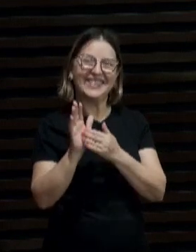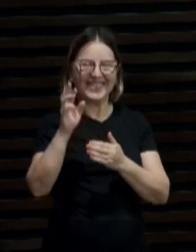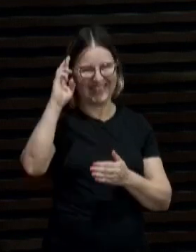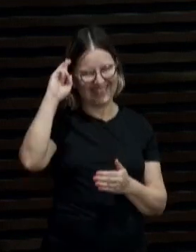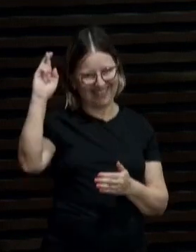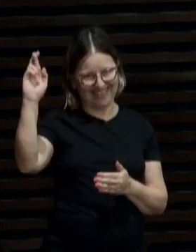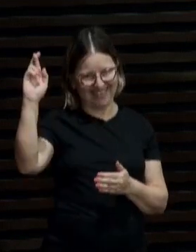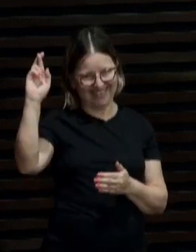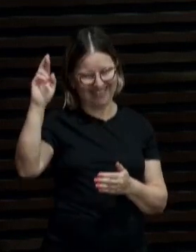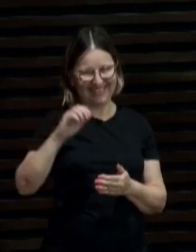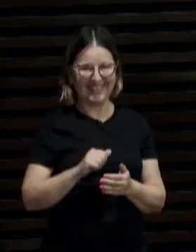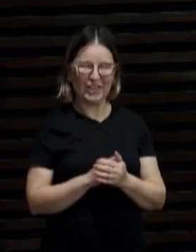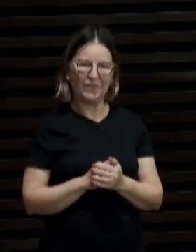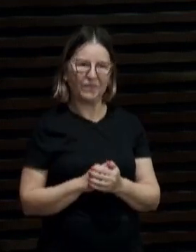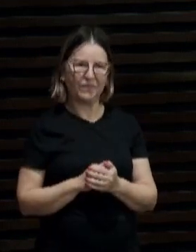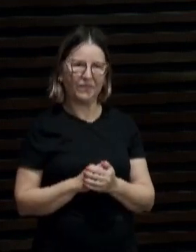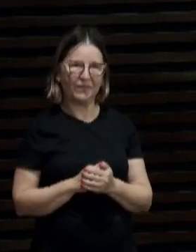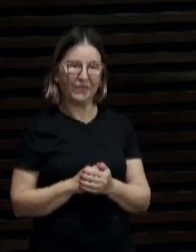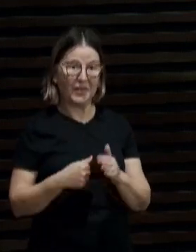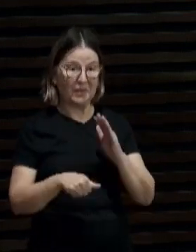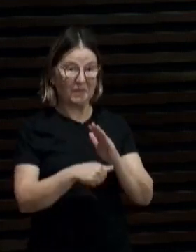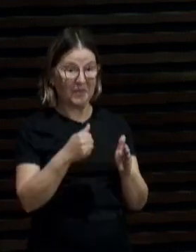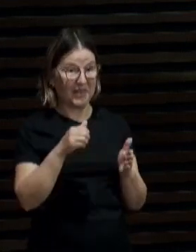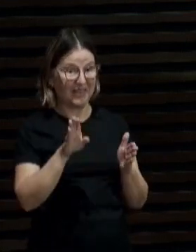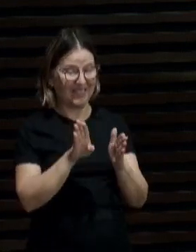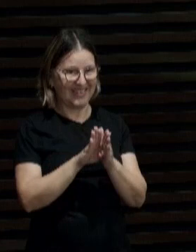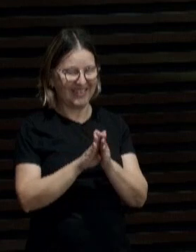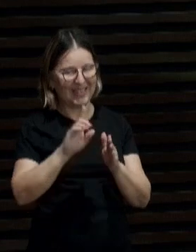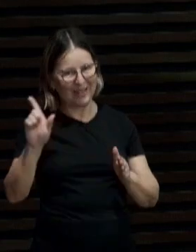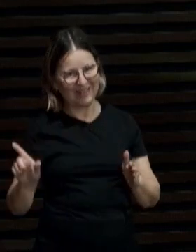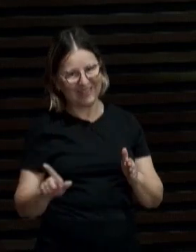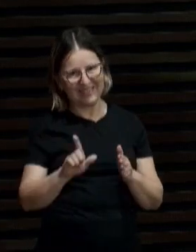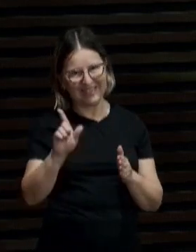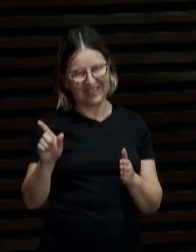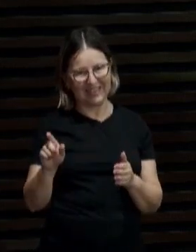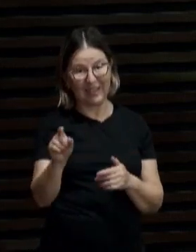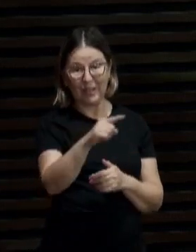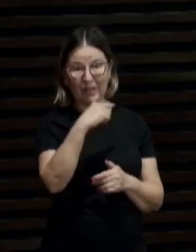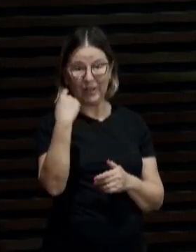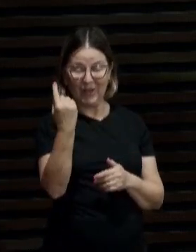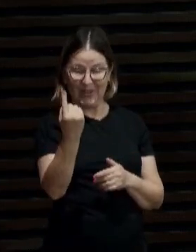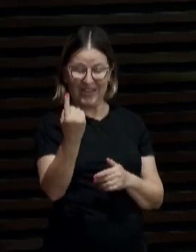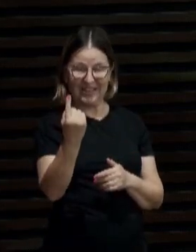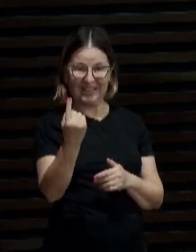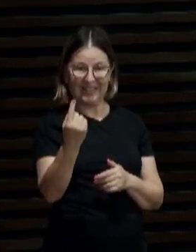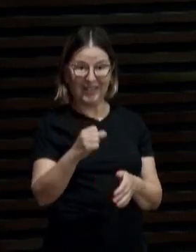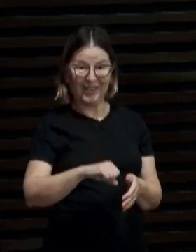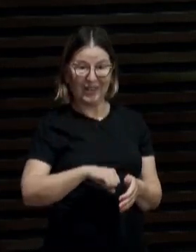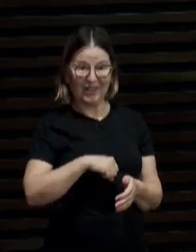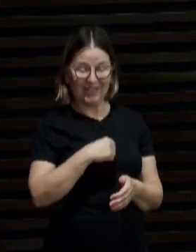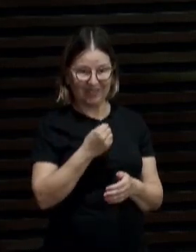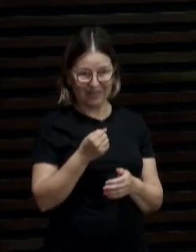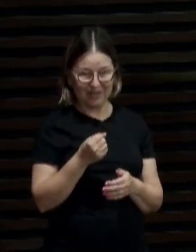Vocês estão na mão do Senhor. Primeira igreja batista de Londrina, nós somos aqueles aos quais o